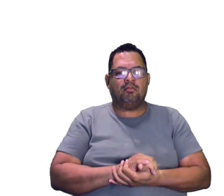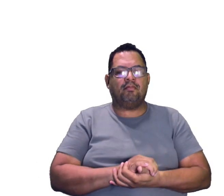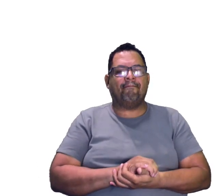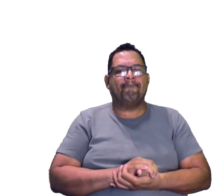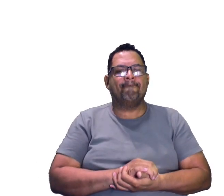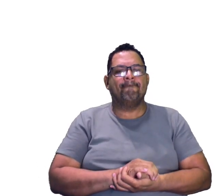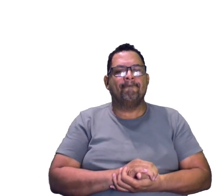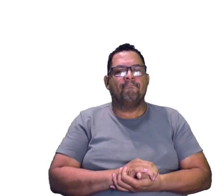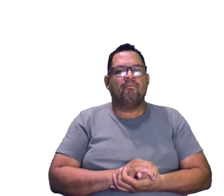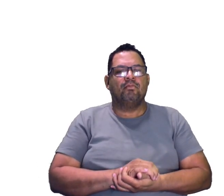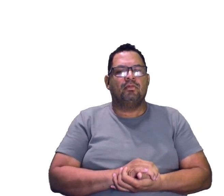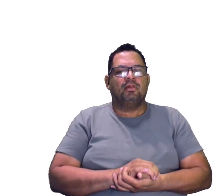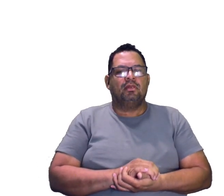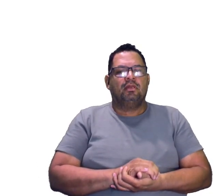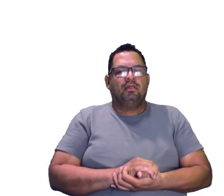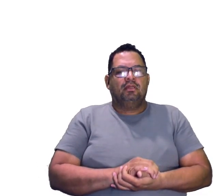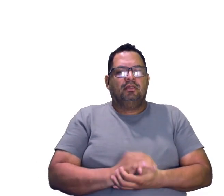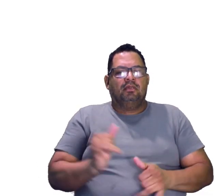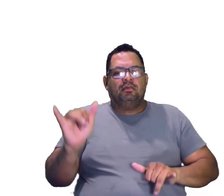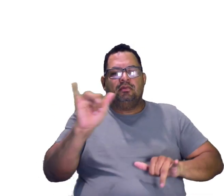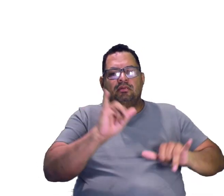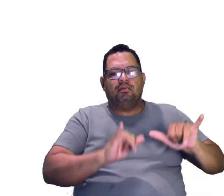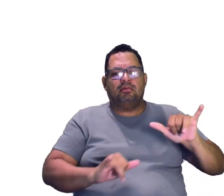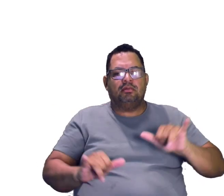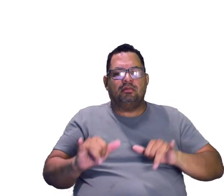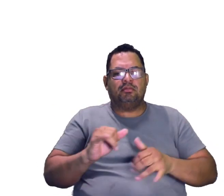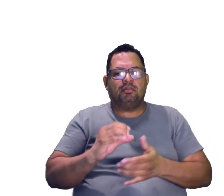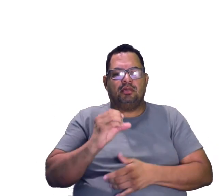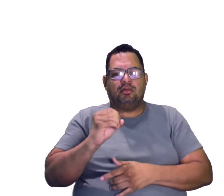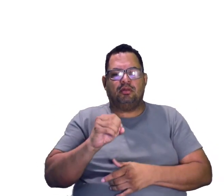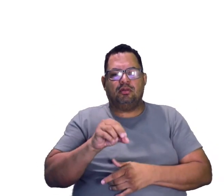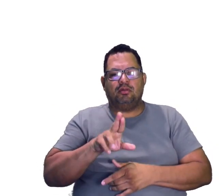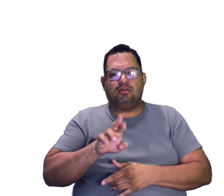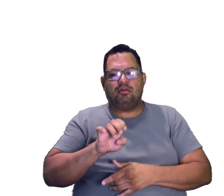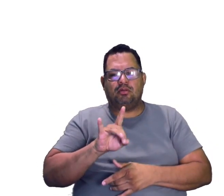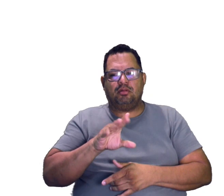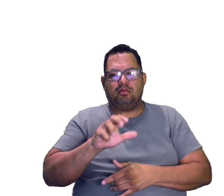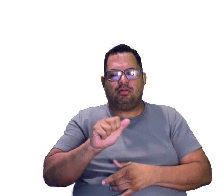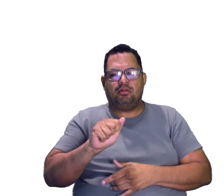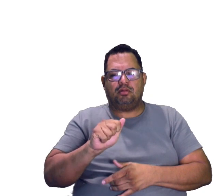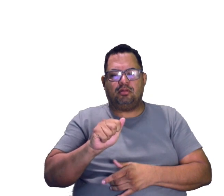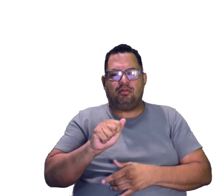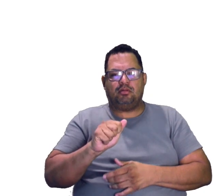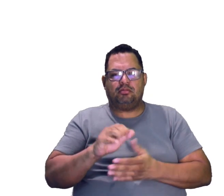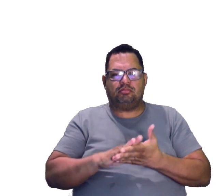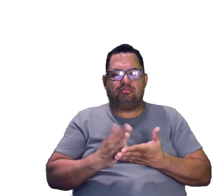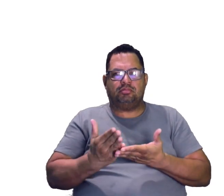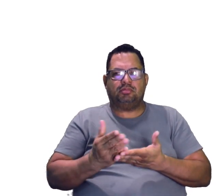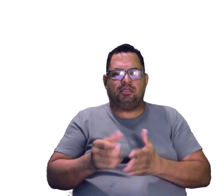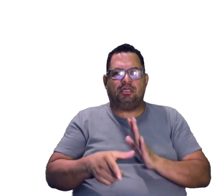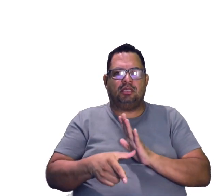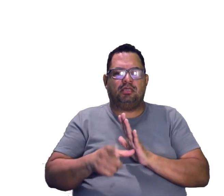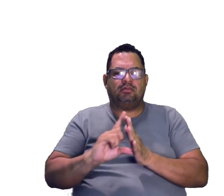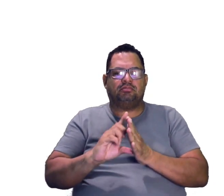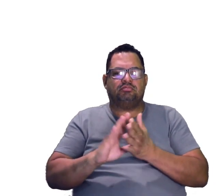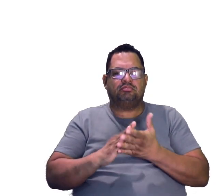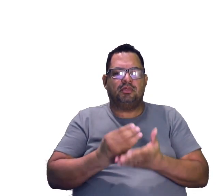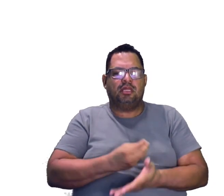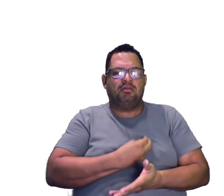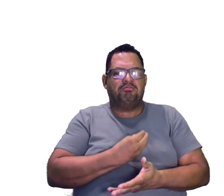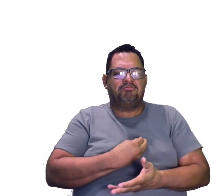organismo, né? A química orgânica, olha aí, antes era aquela química presente nos